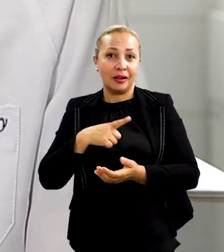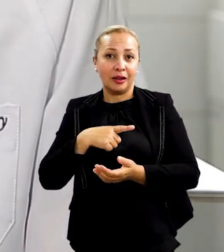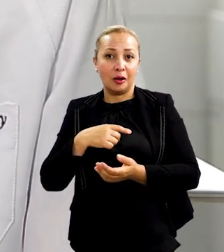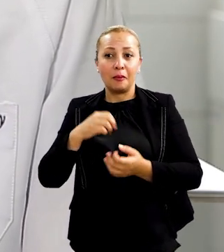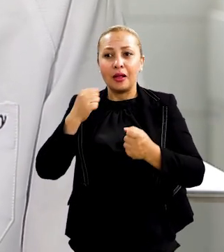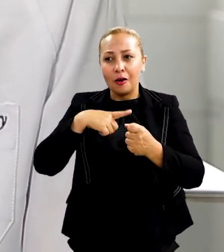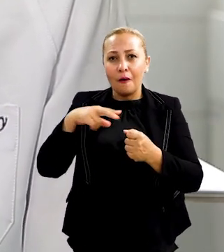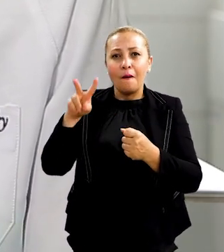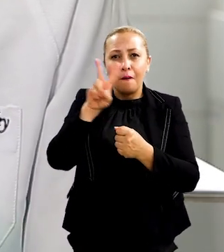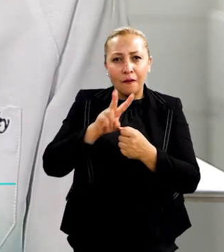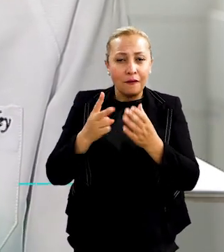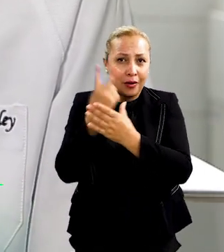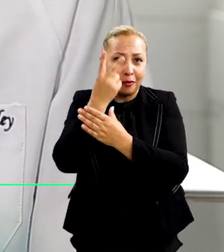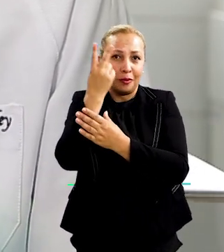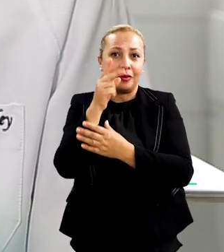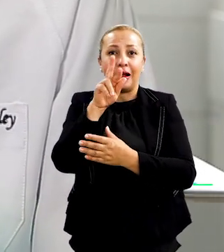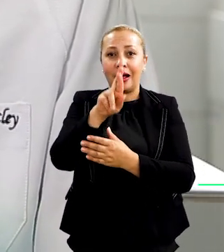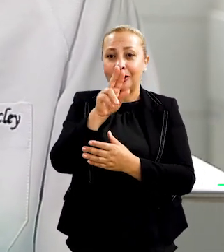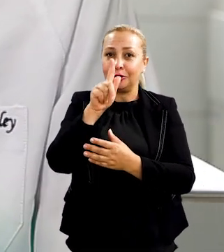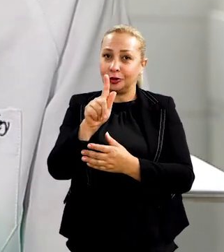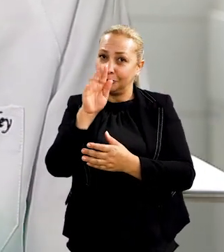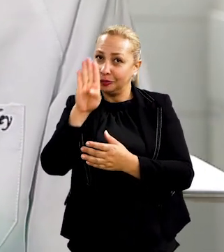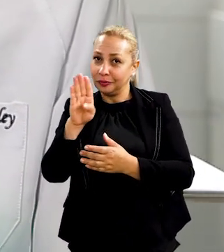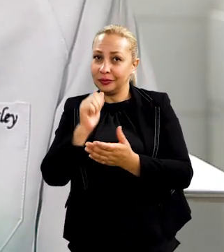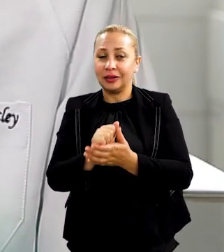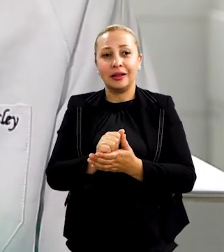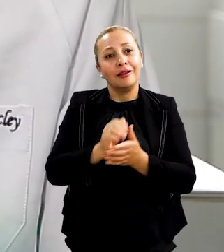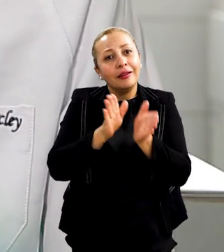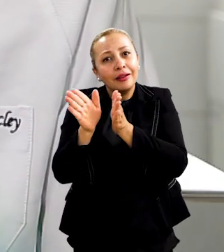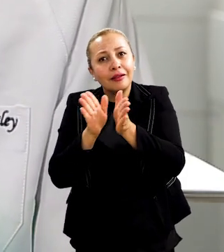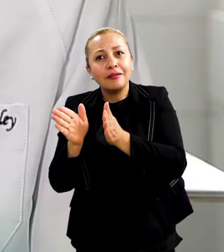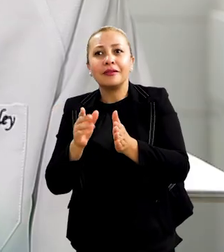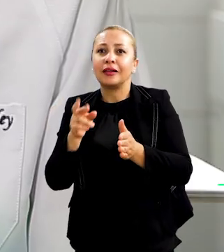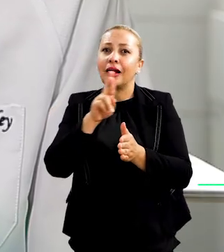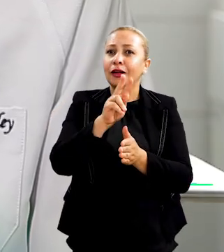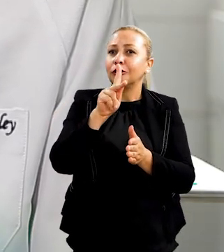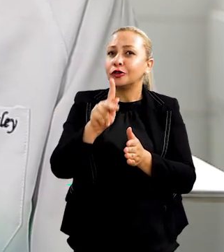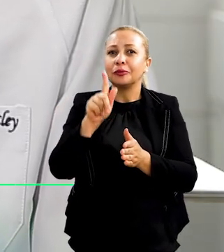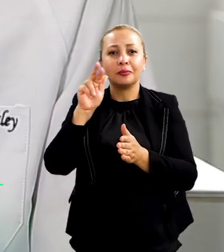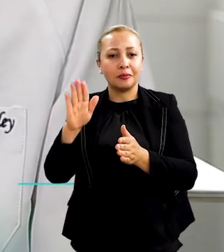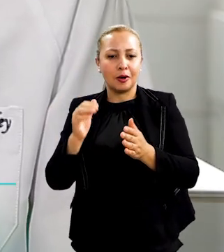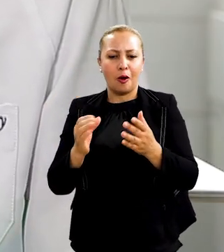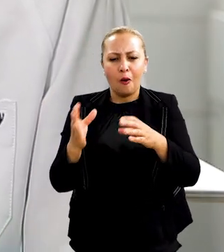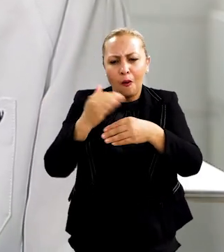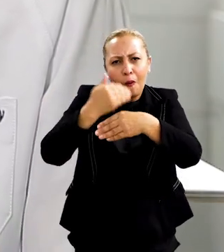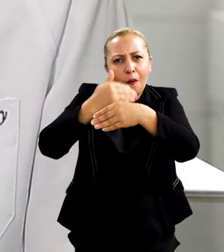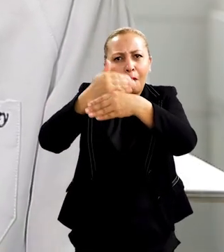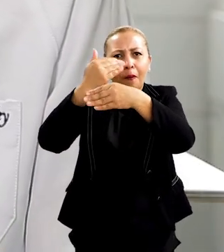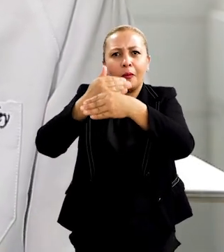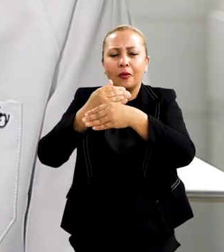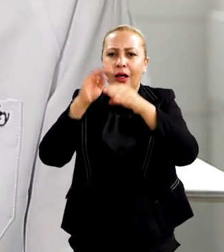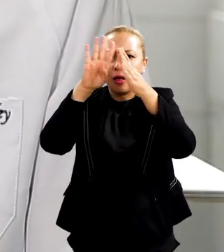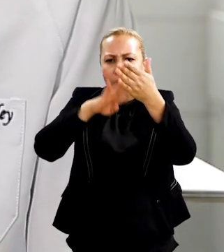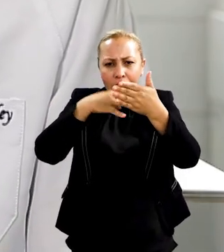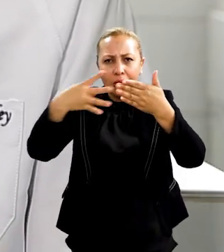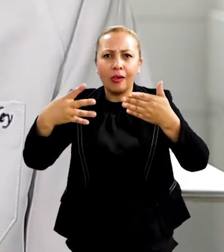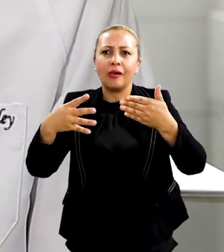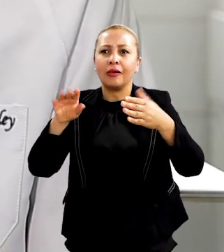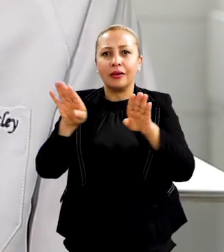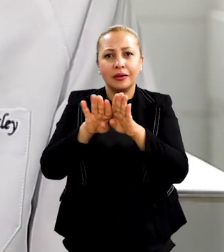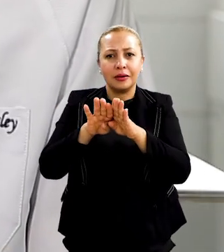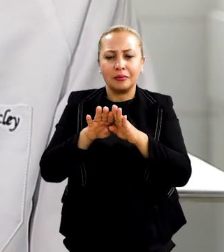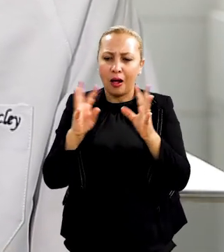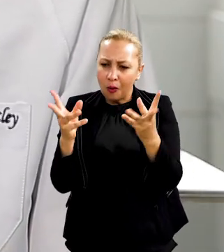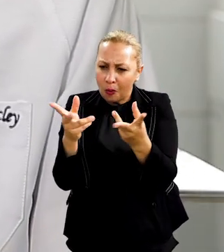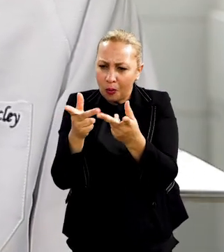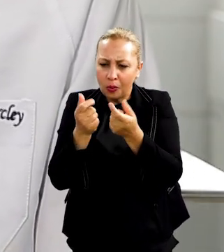RGB, onde a gente vai ter valores de RGB ali na nossa foto, e através desses valores a gente constrói uma curva de calibração e através dessa curva a gente consegue